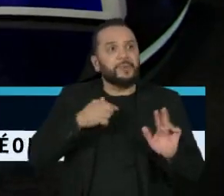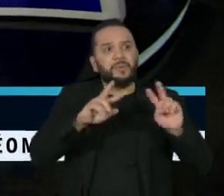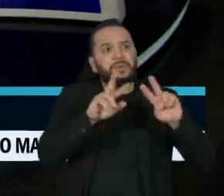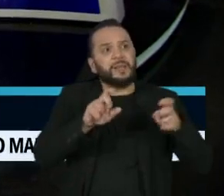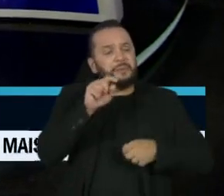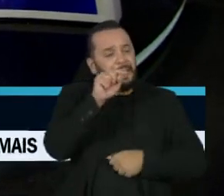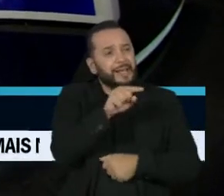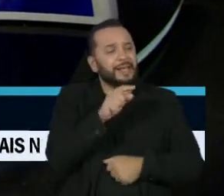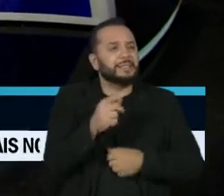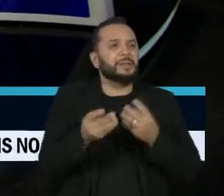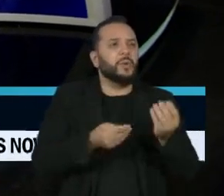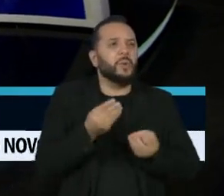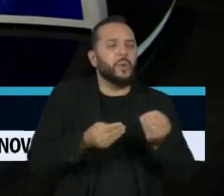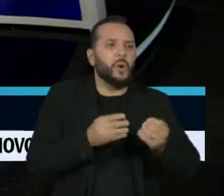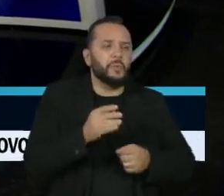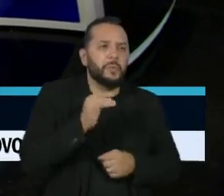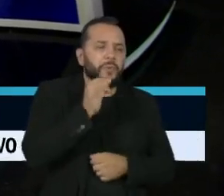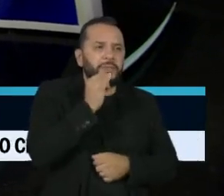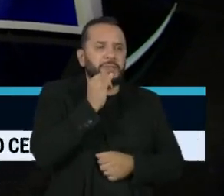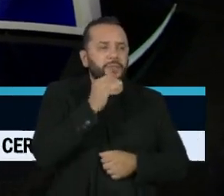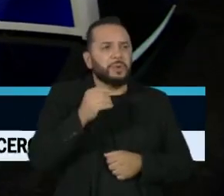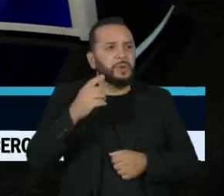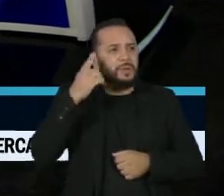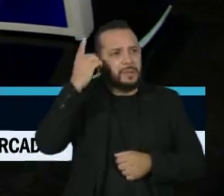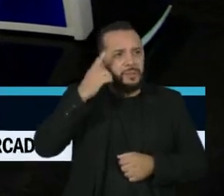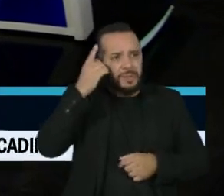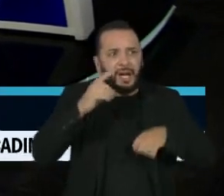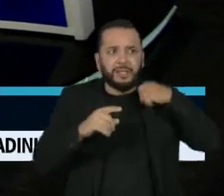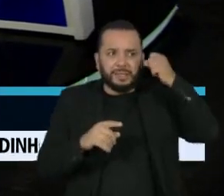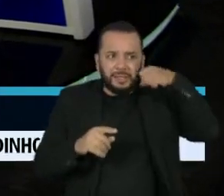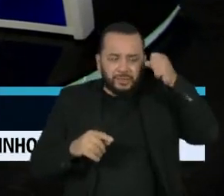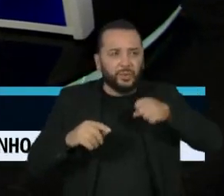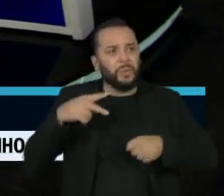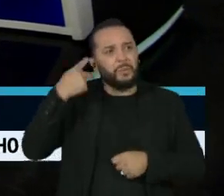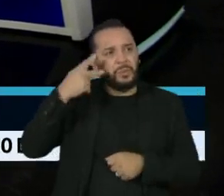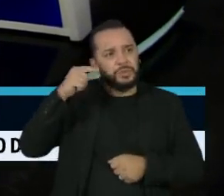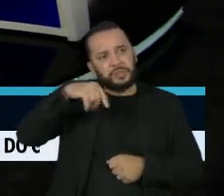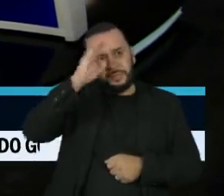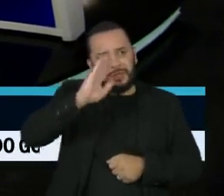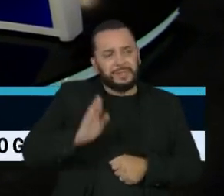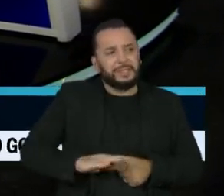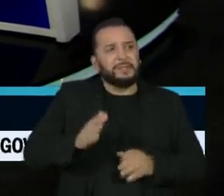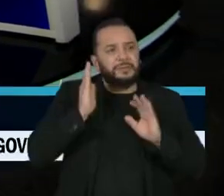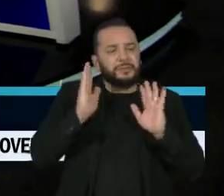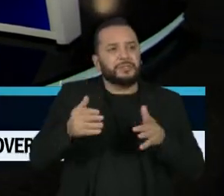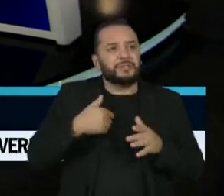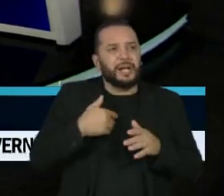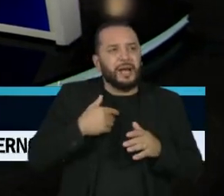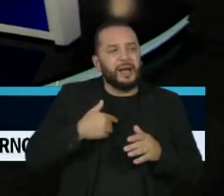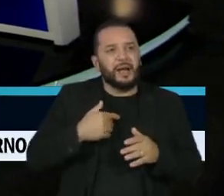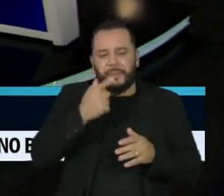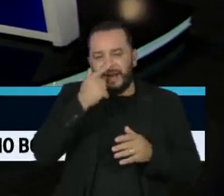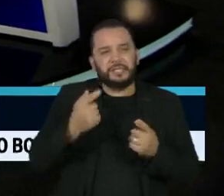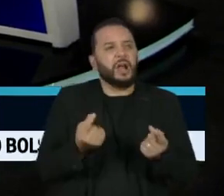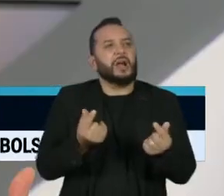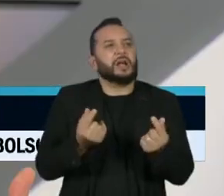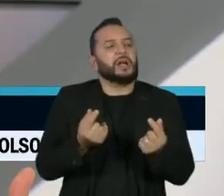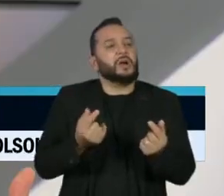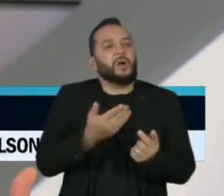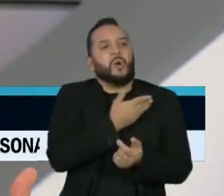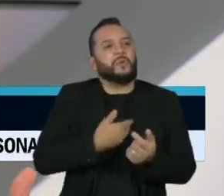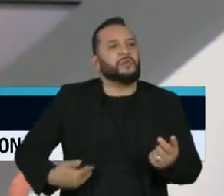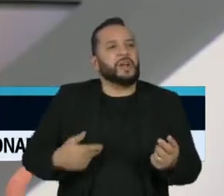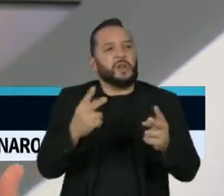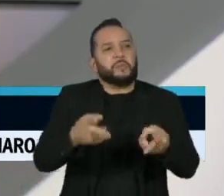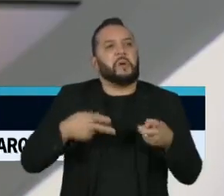que o deputado, o senador, o político brasileiro se apropria do Estado como se fosse